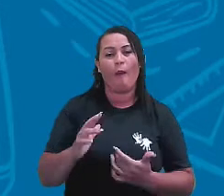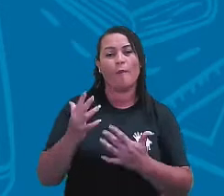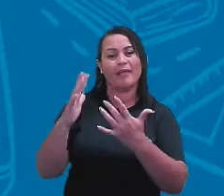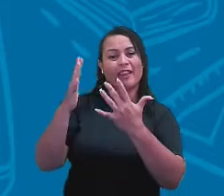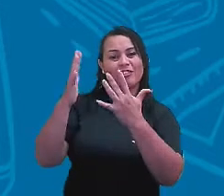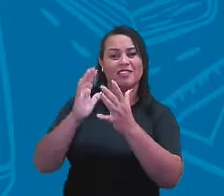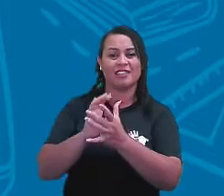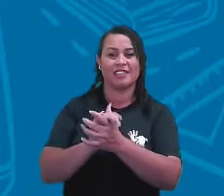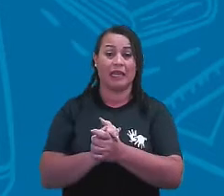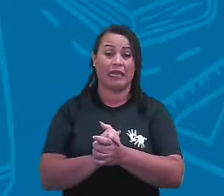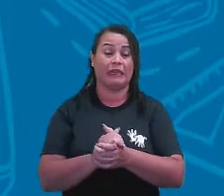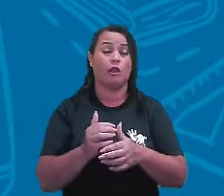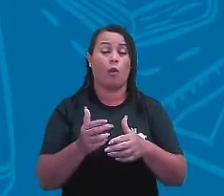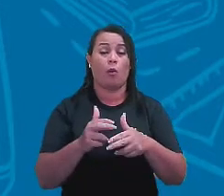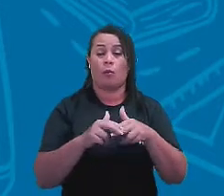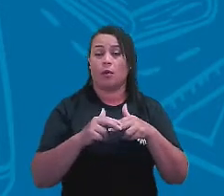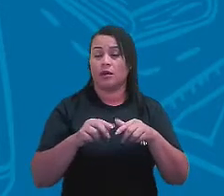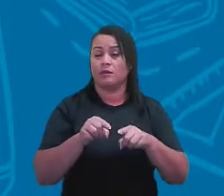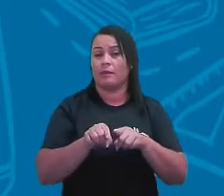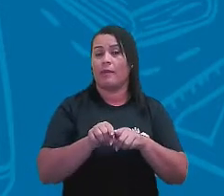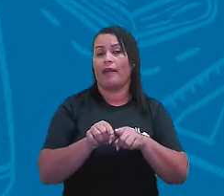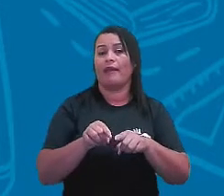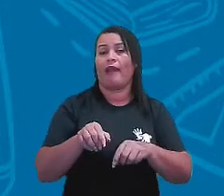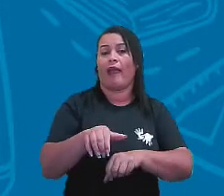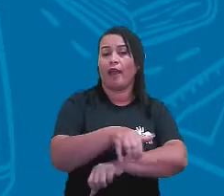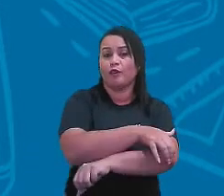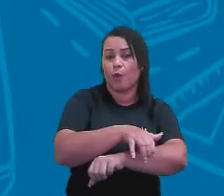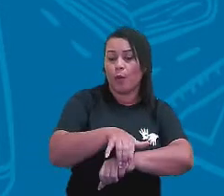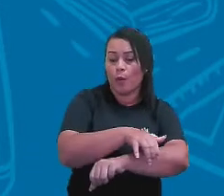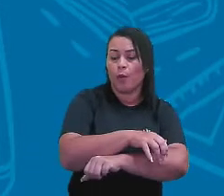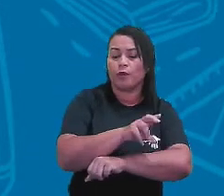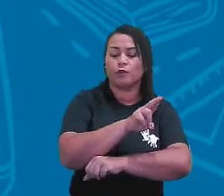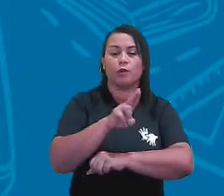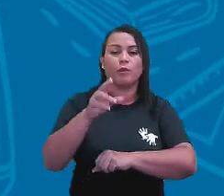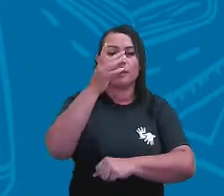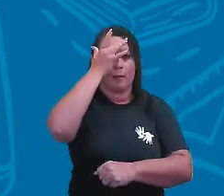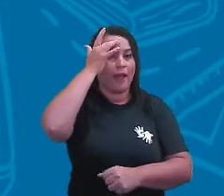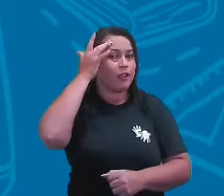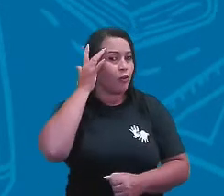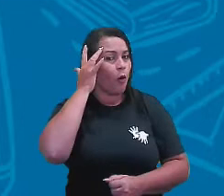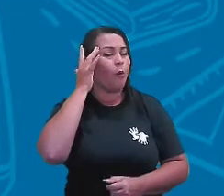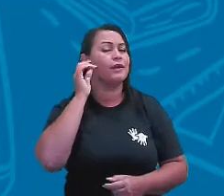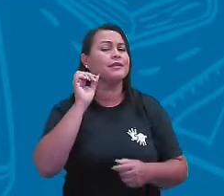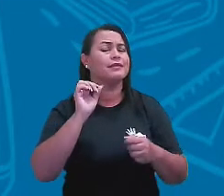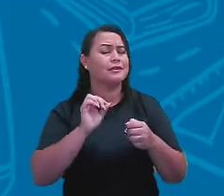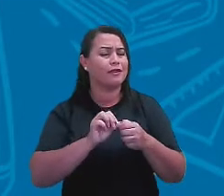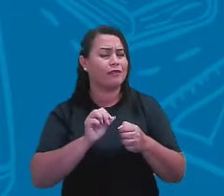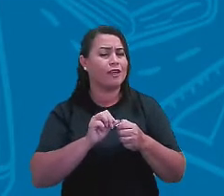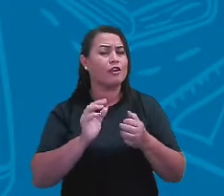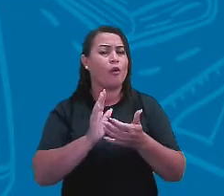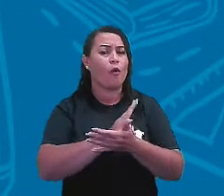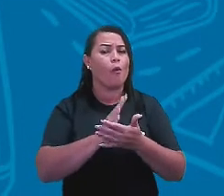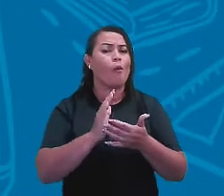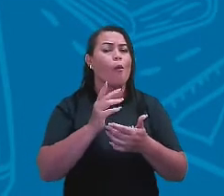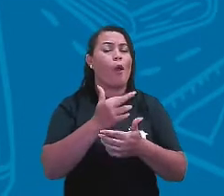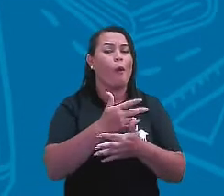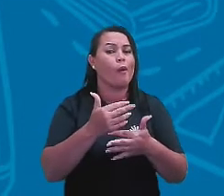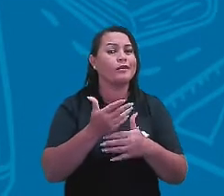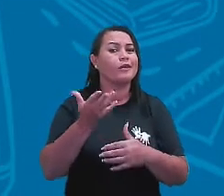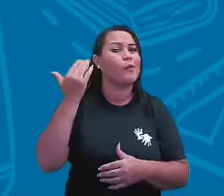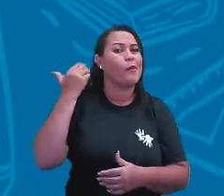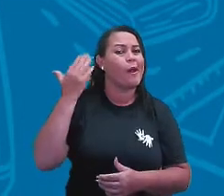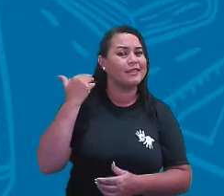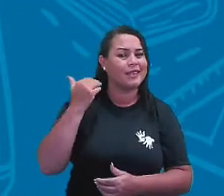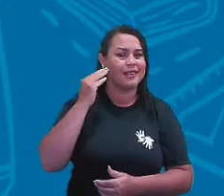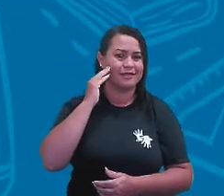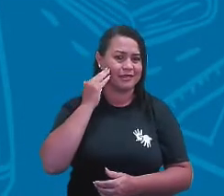acontece com as ruas, elas são homenageadas por nome de pessoas que fez alguma benfeitoria para aquela cidade, para